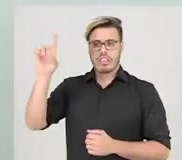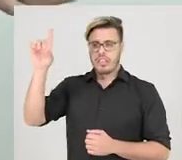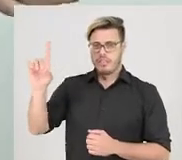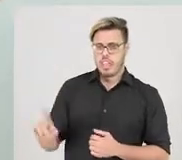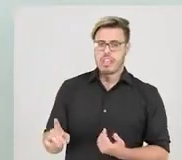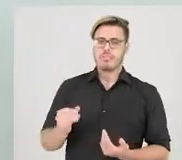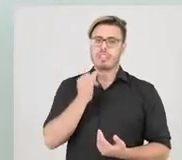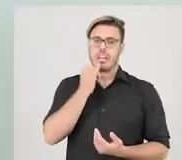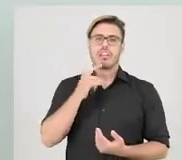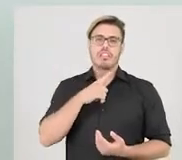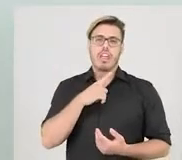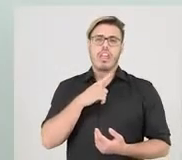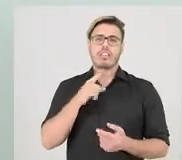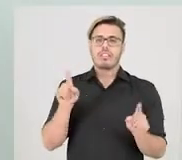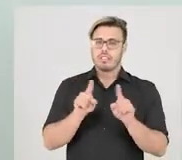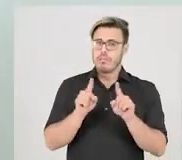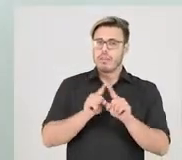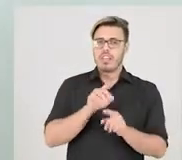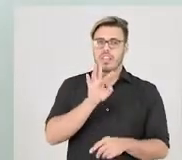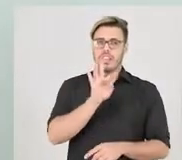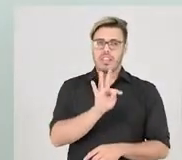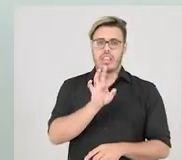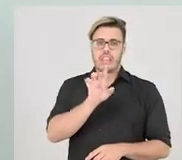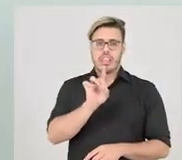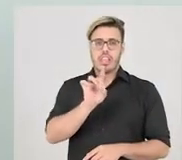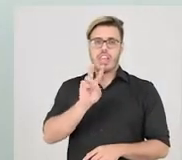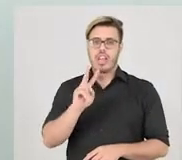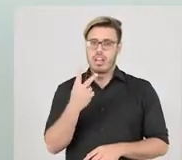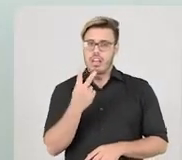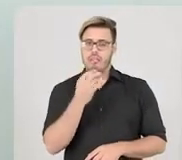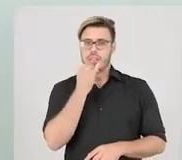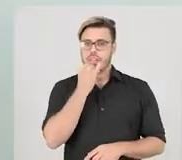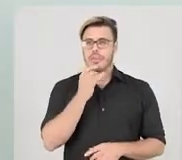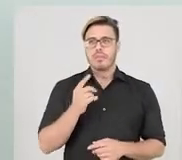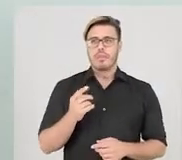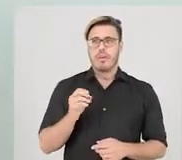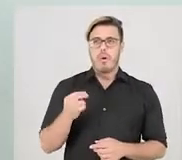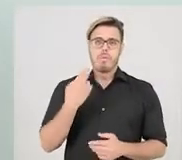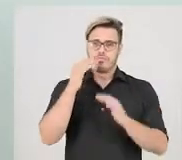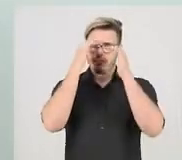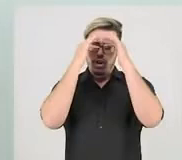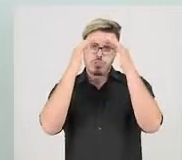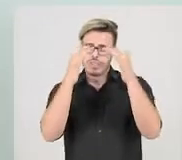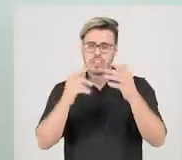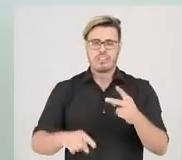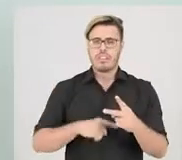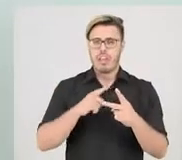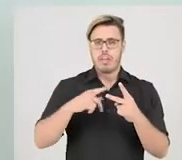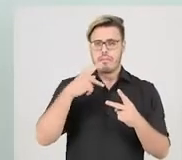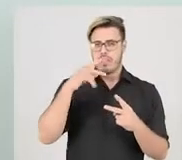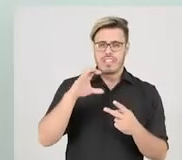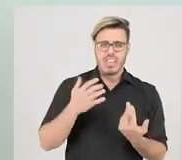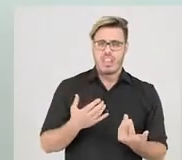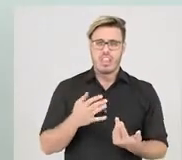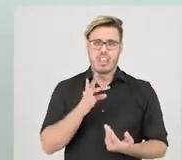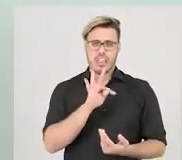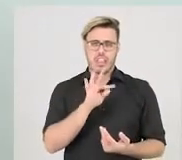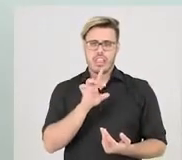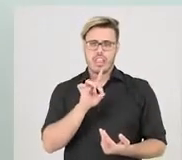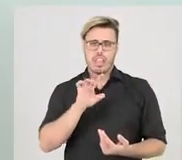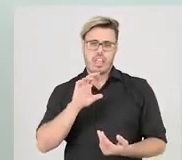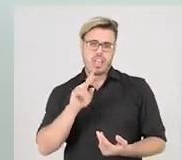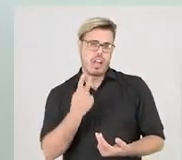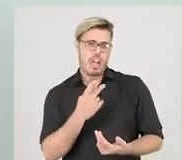com TDAH, PC com TDAH, e mesmo que não tenha, ele se distrai facilmente.